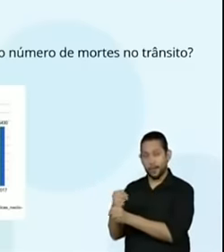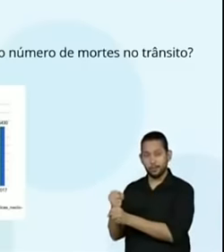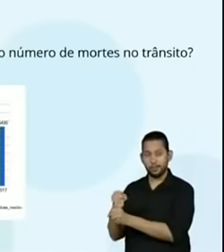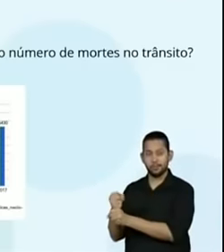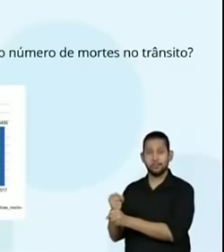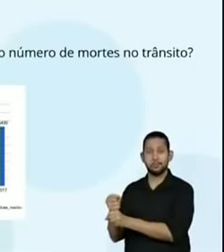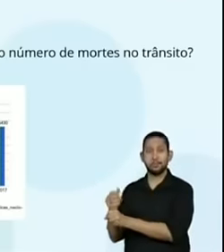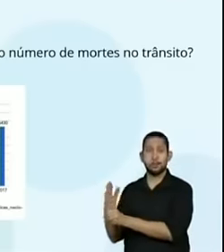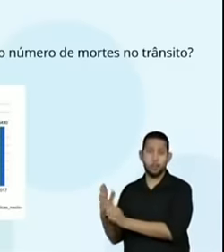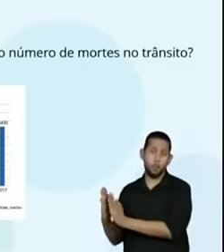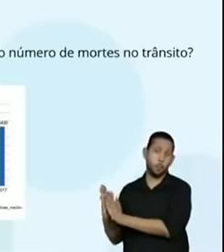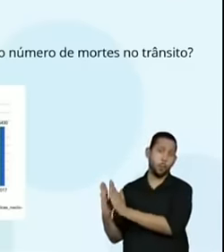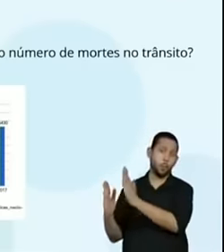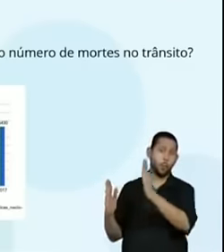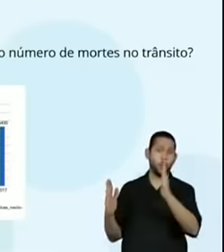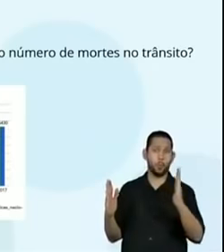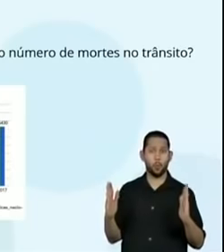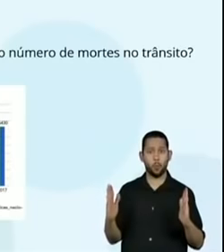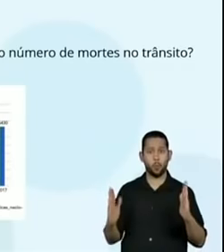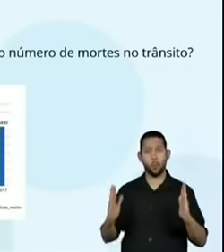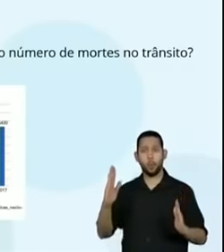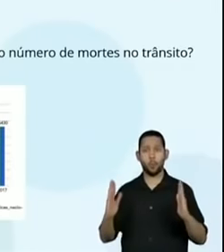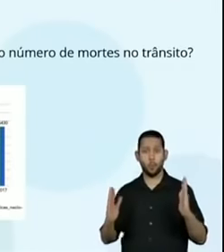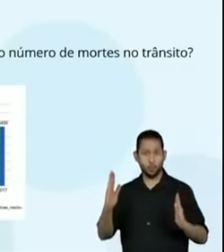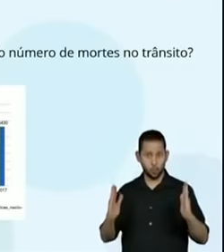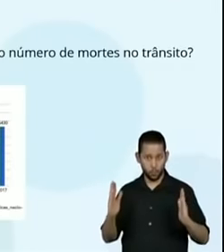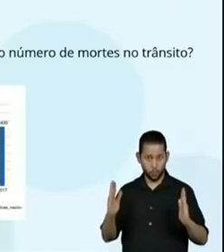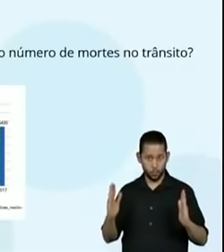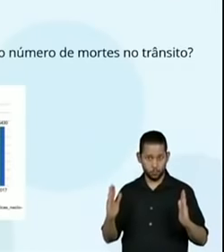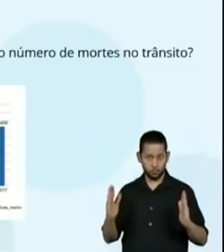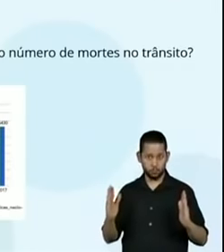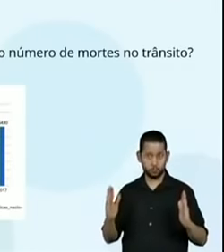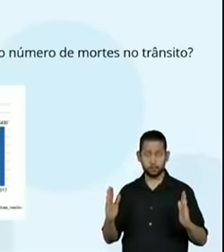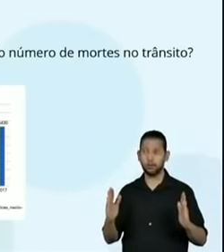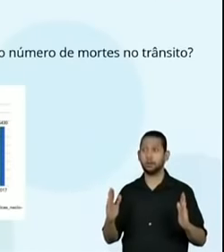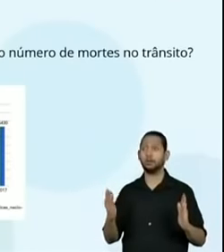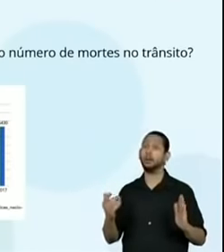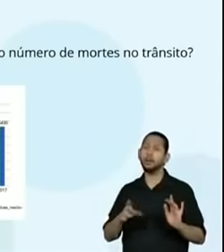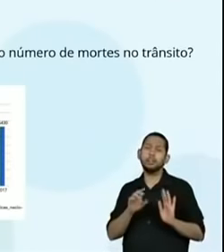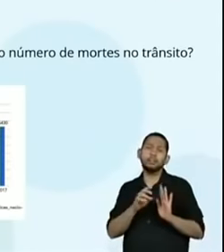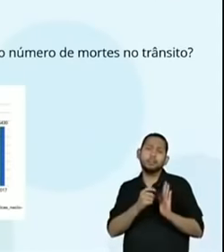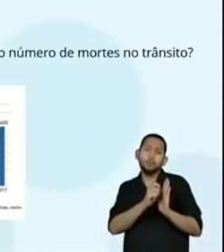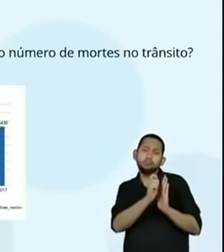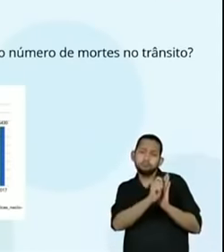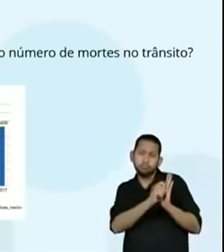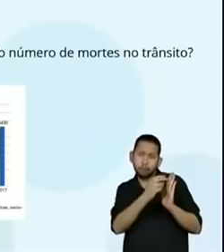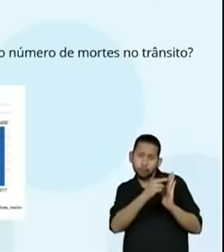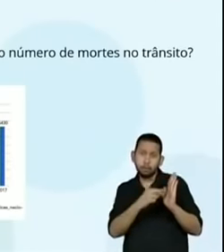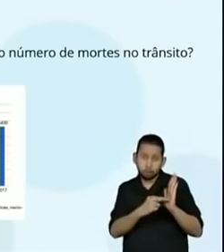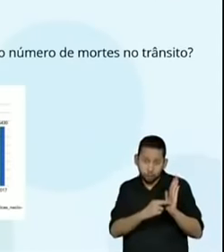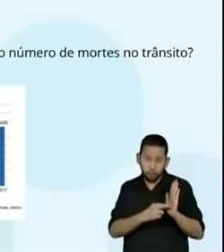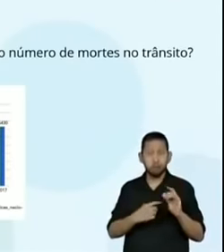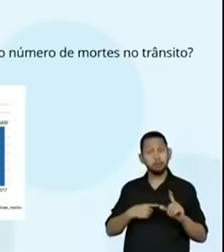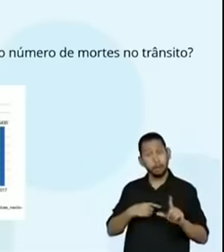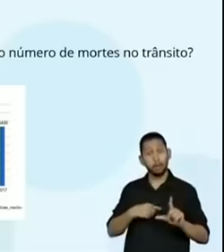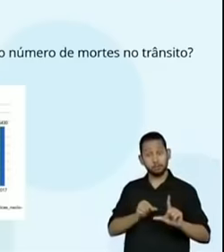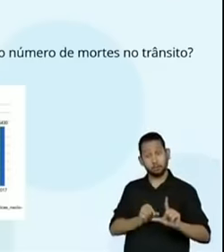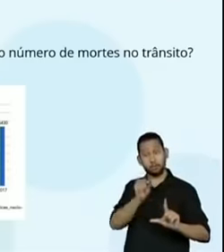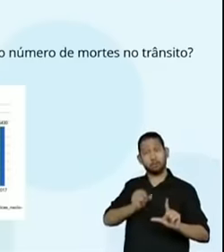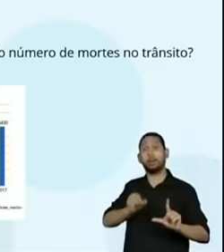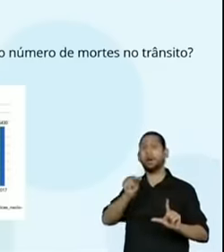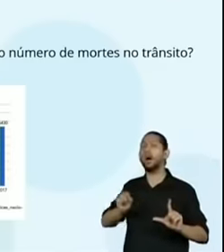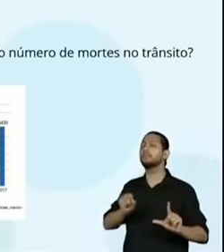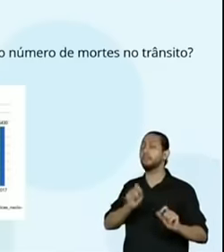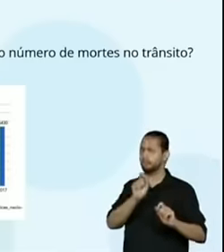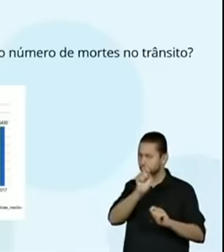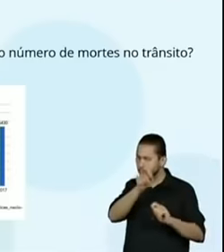texto tem o período que compreende essa pesquisa no próprio texto. Mas se olhar aqui o nosso gráfico, também